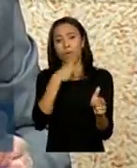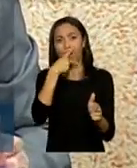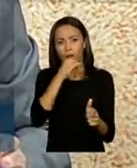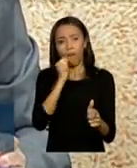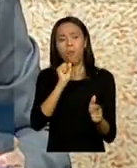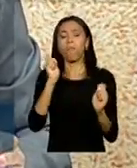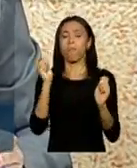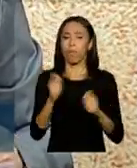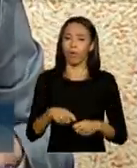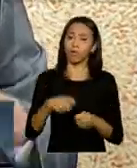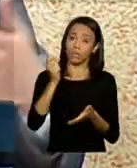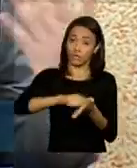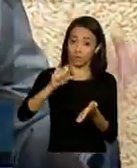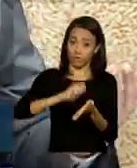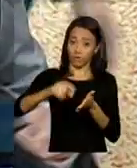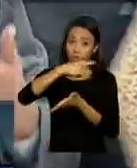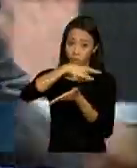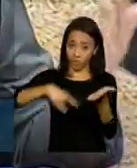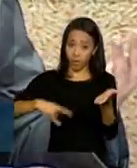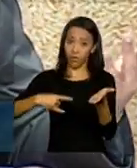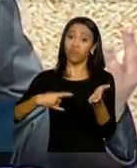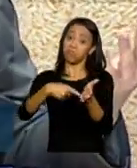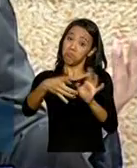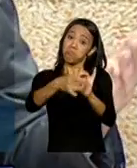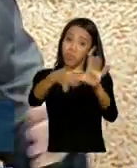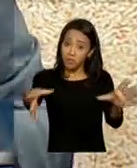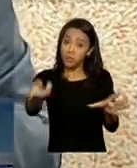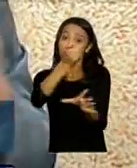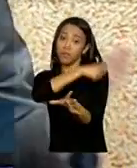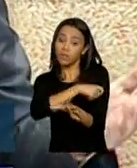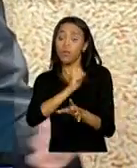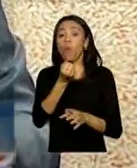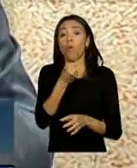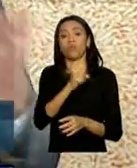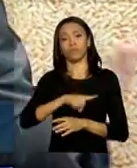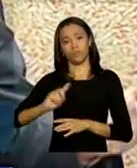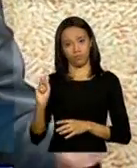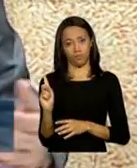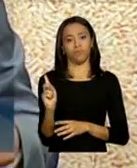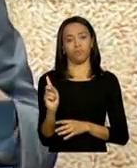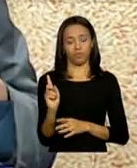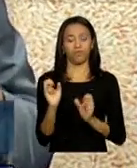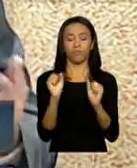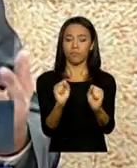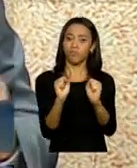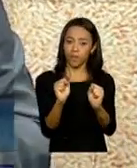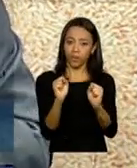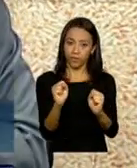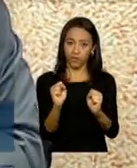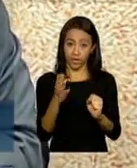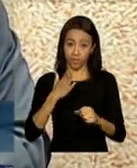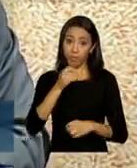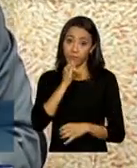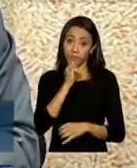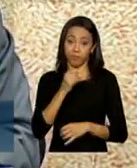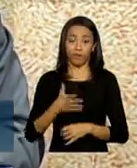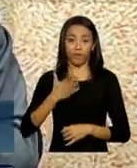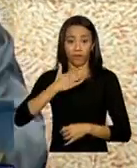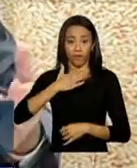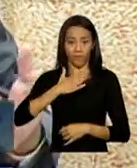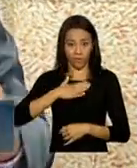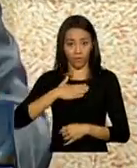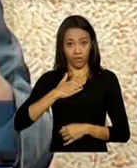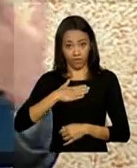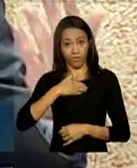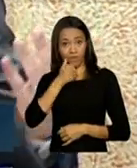eh a gente sabe Tem situações de pais que não querem vacinar seus filhos para nada não vacina para nada minha minha mãe era era não é